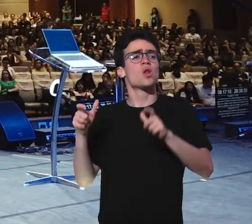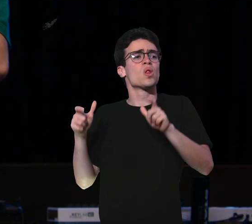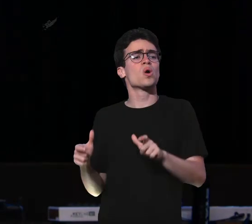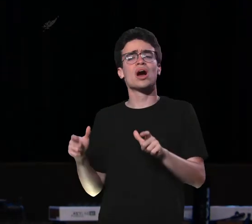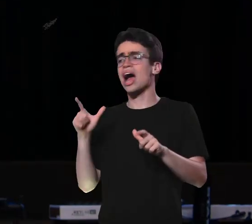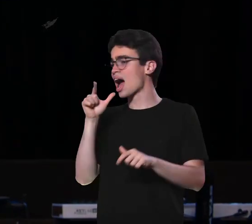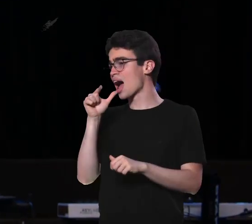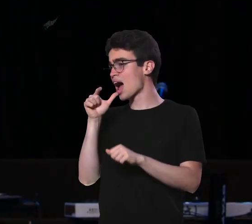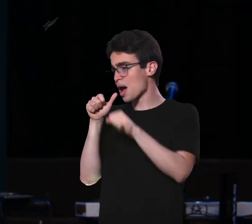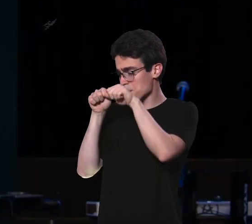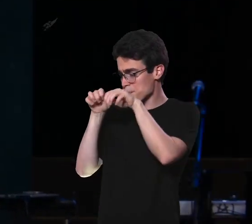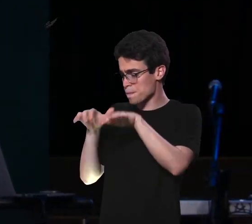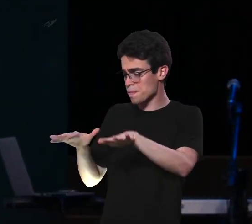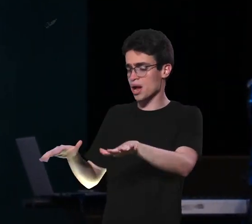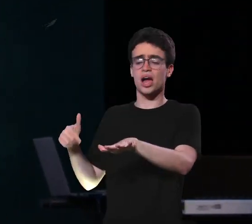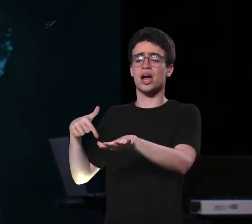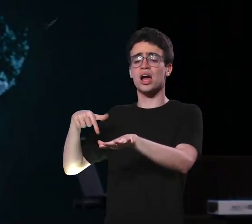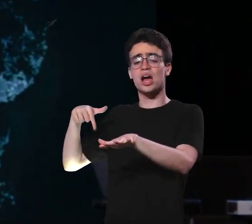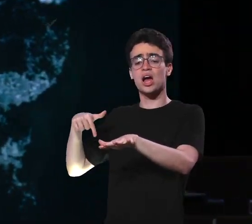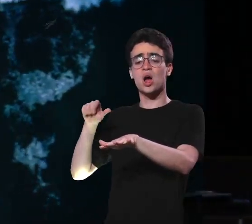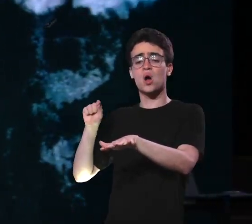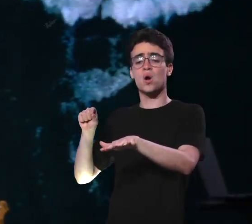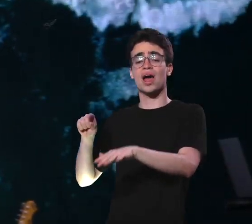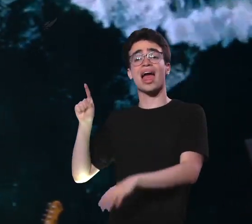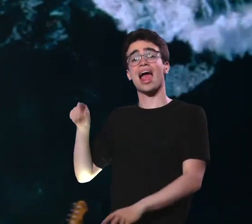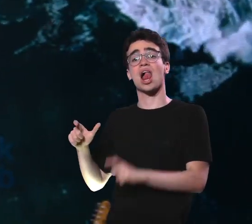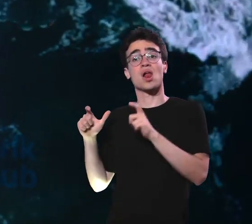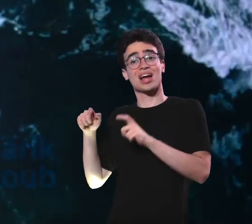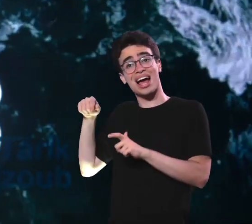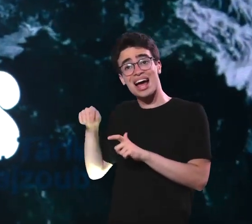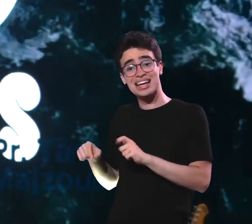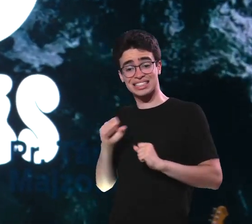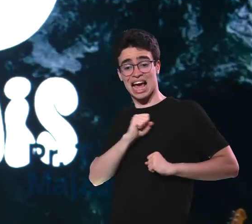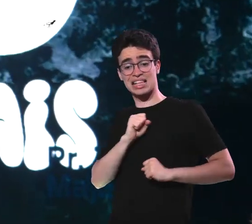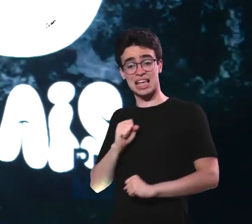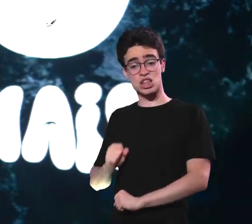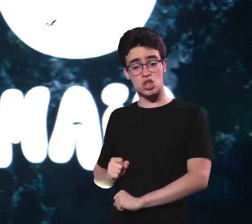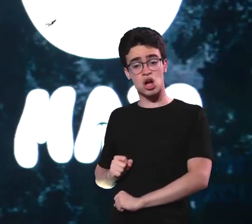estava fazendo referência ao lugar onde os sacerdotes faziam as suas